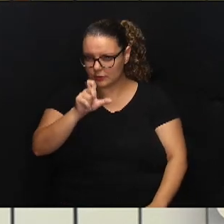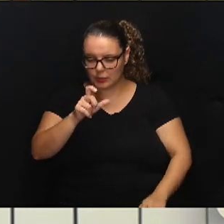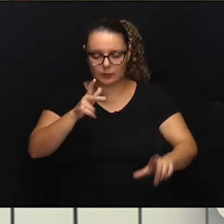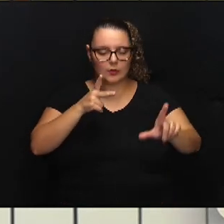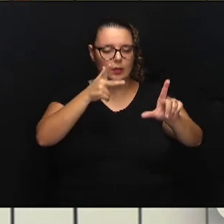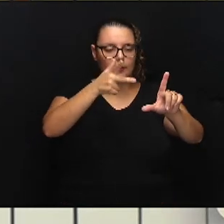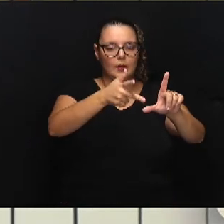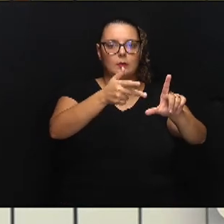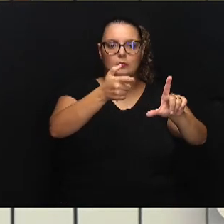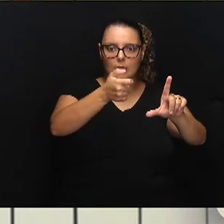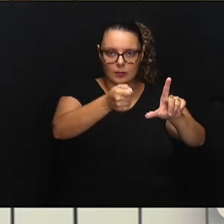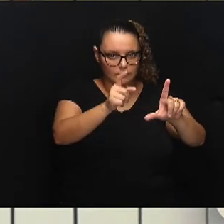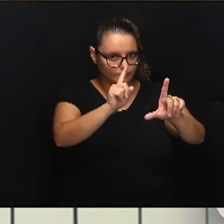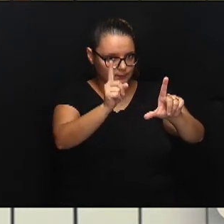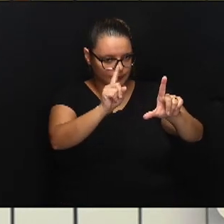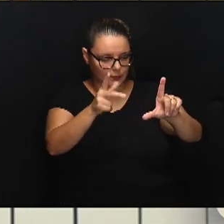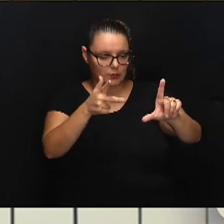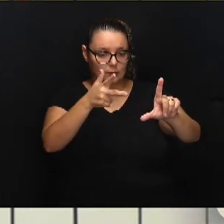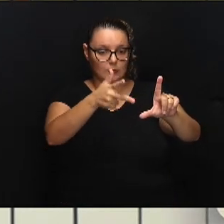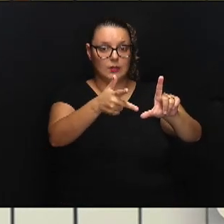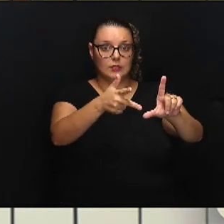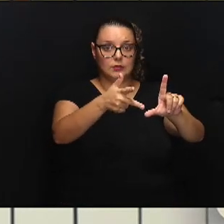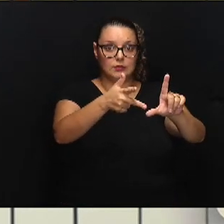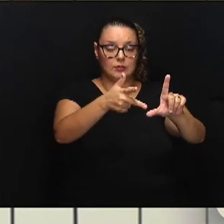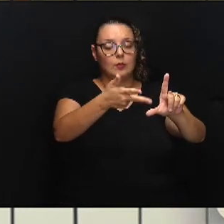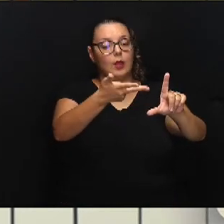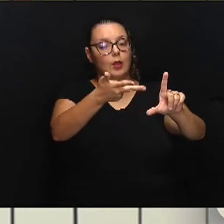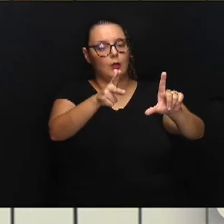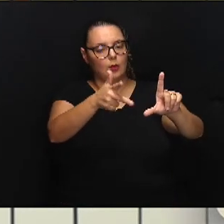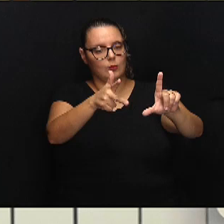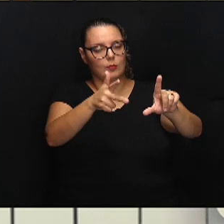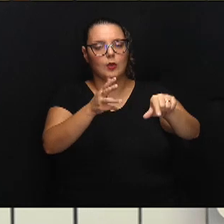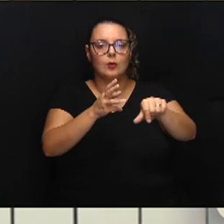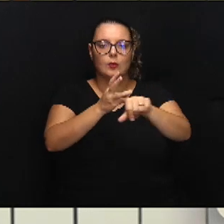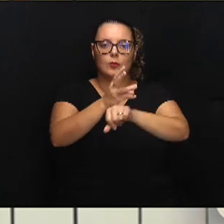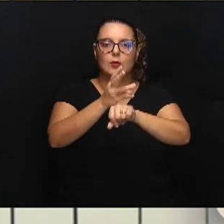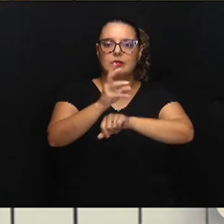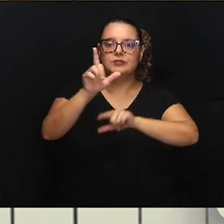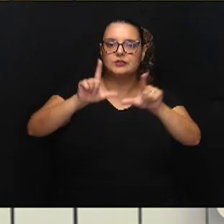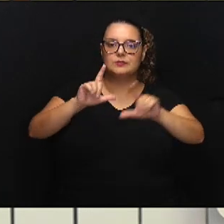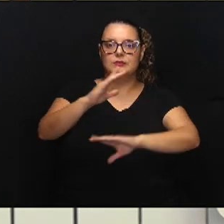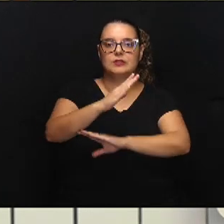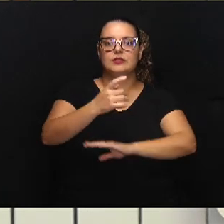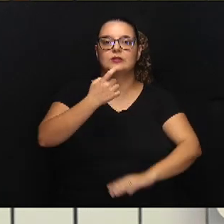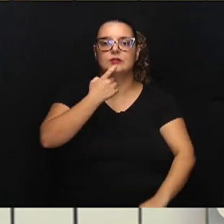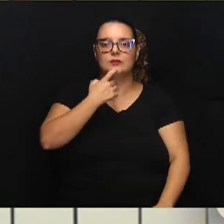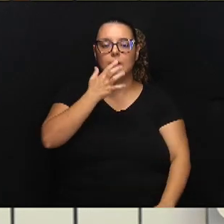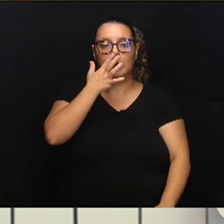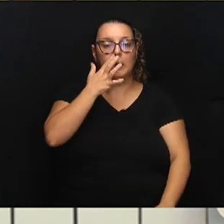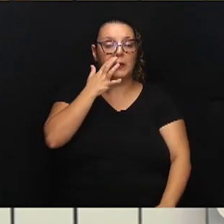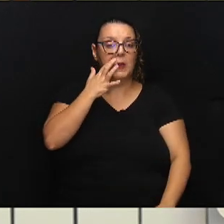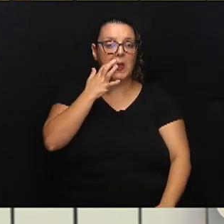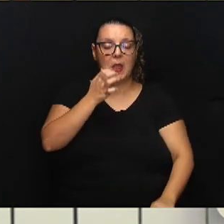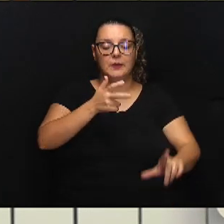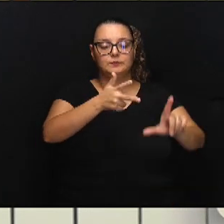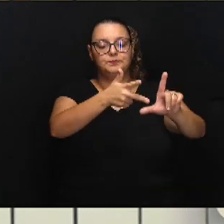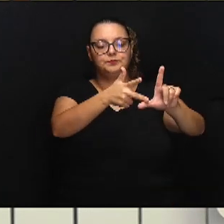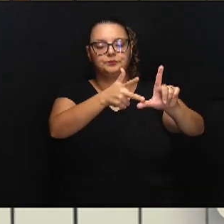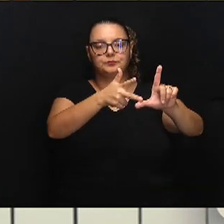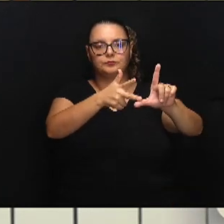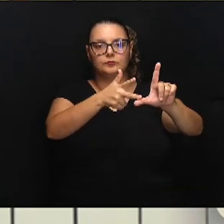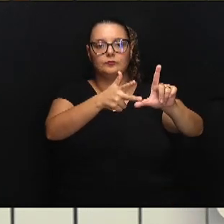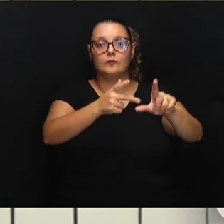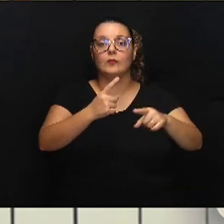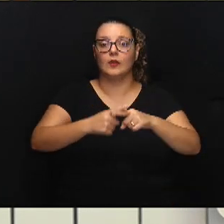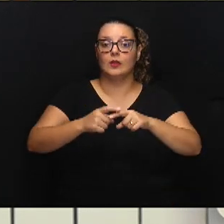a câmera como se fosse tirar uma foto. Mas antes de apertar para tirar esta foto, você só vai apontar aqui, ó, para este QR Code, porque